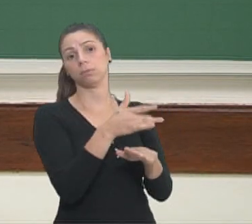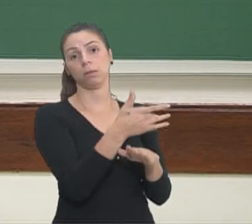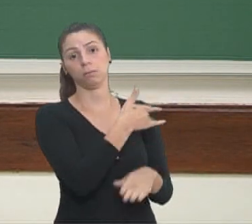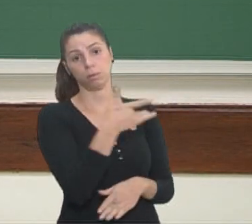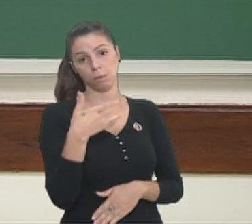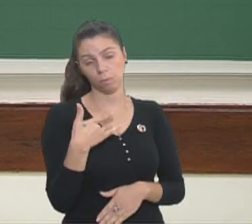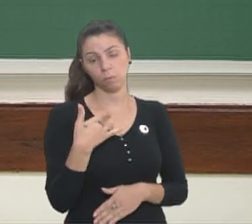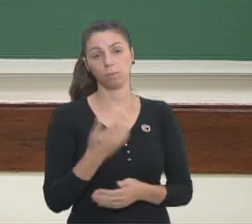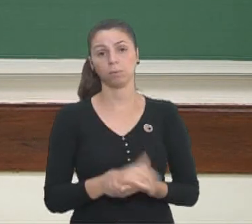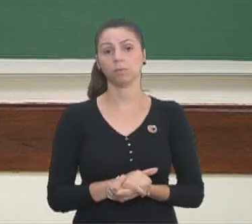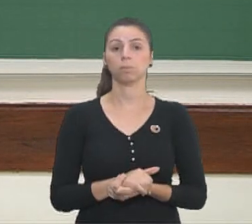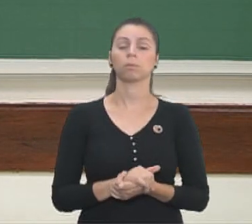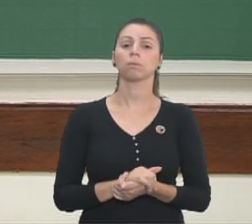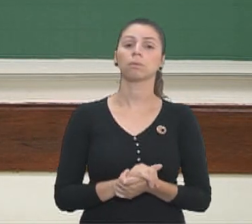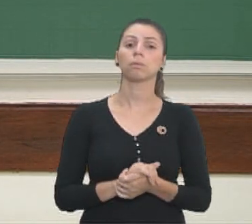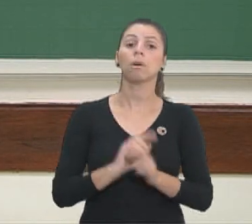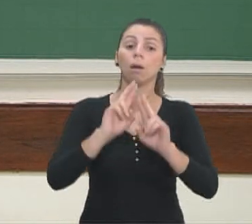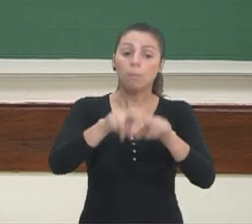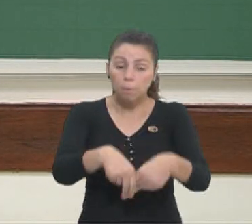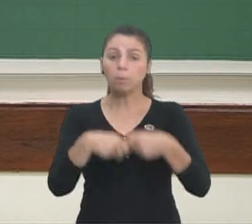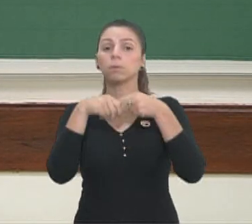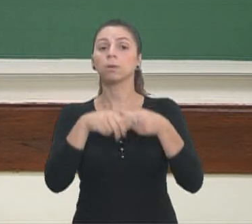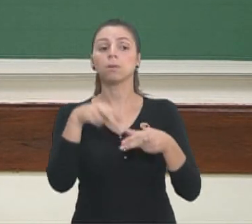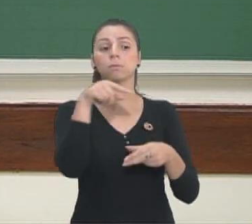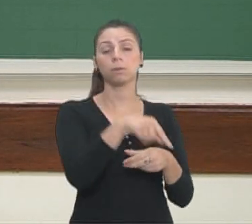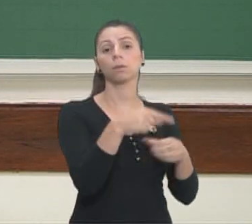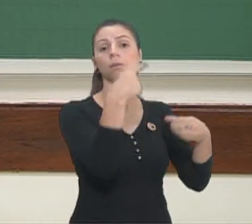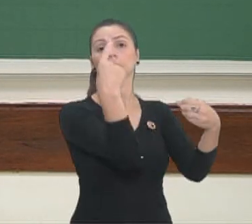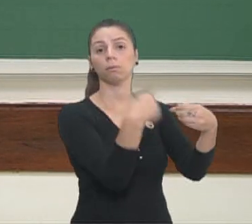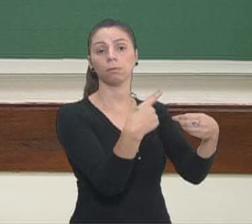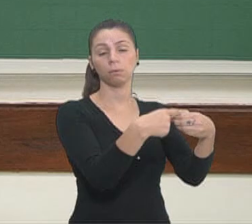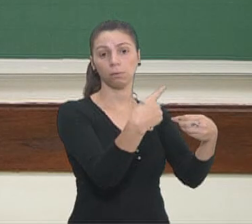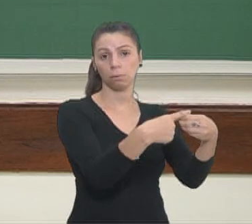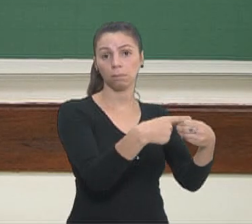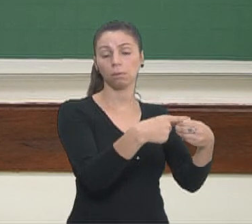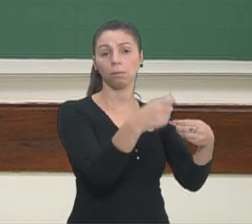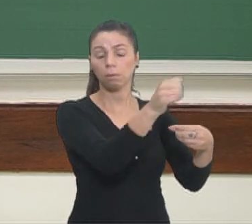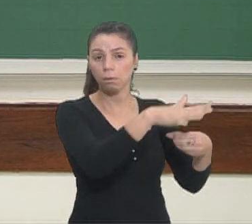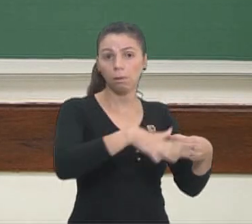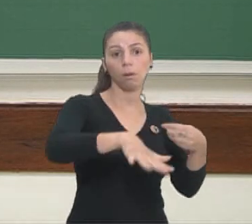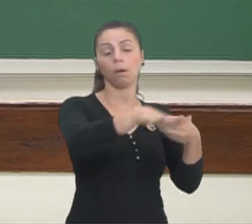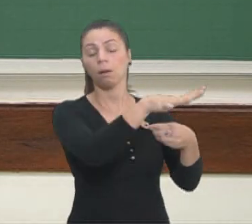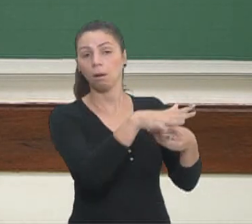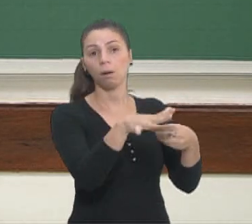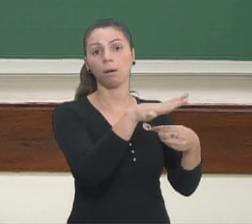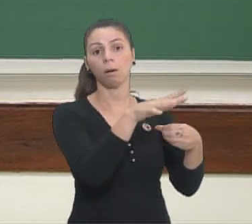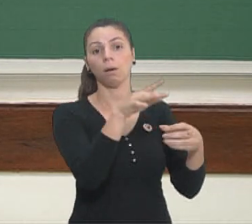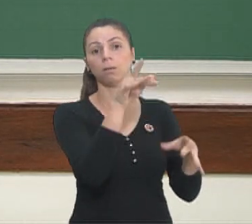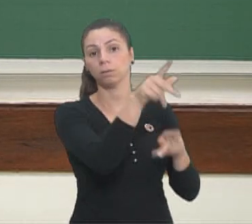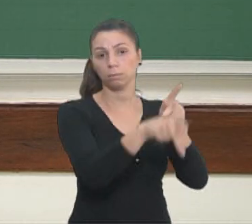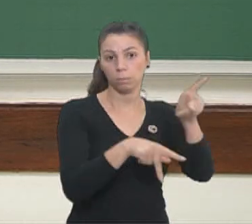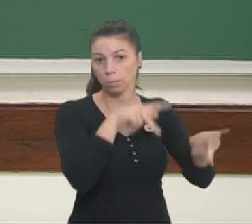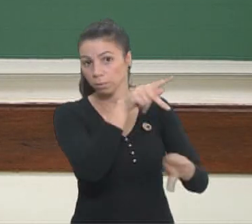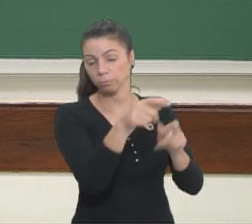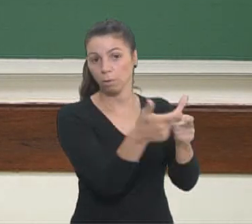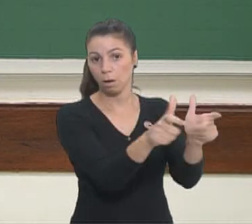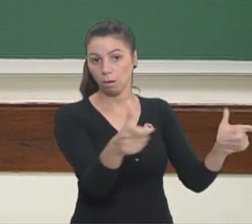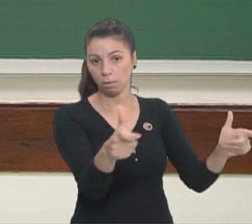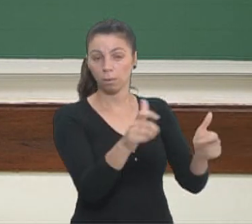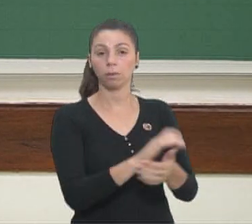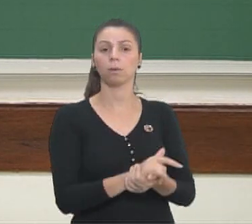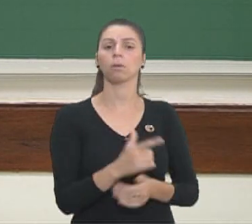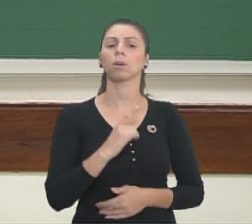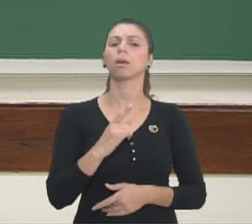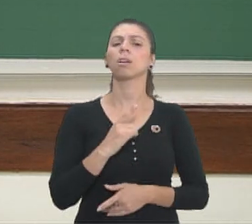mas no espaço urbano. Por quê? Porque tem uma maior concentração de pessoas. Bem, outros